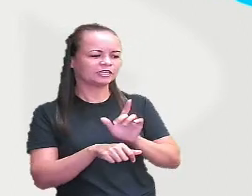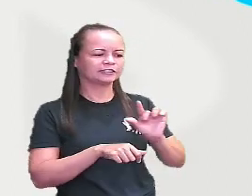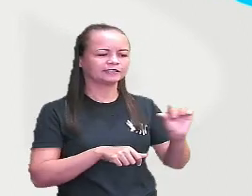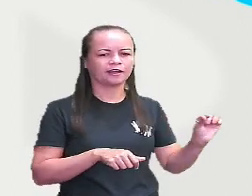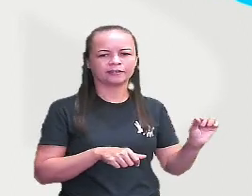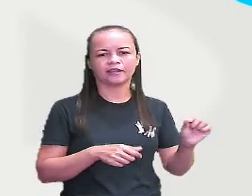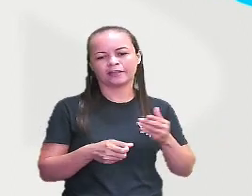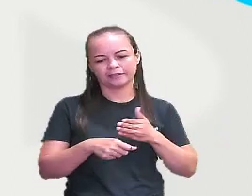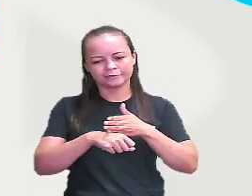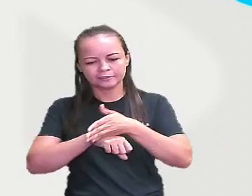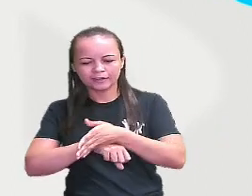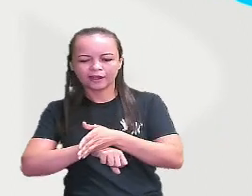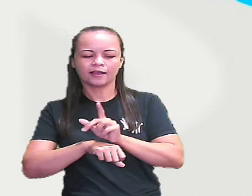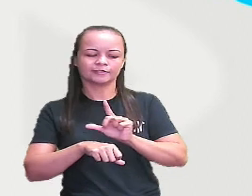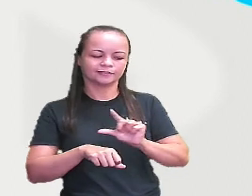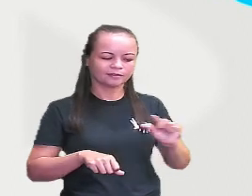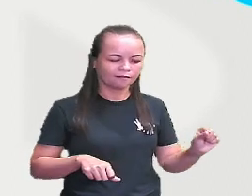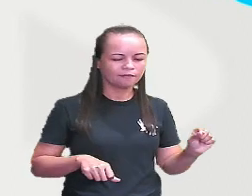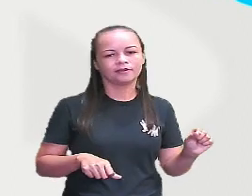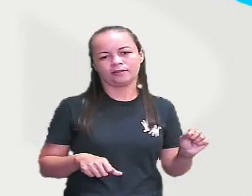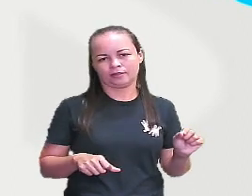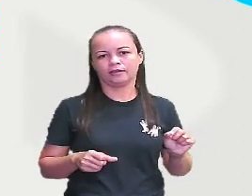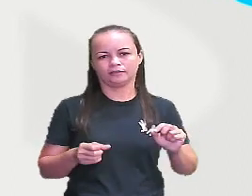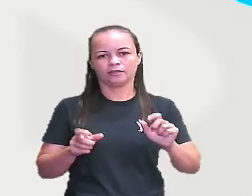bem. Então vamos lá.